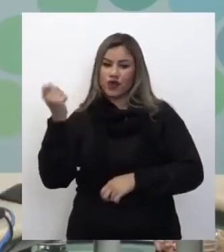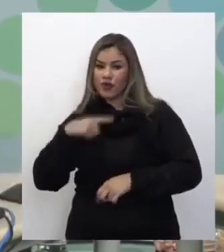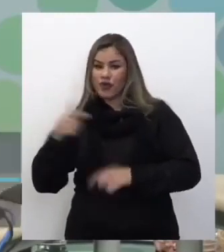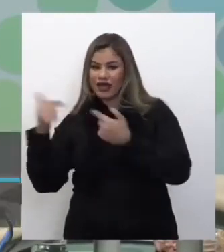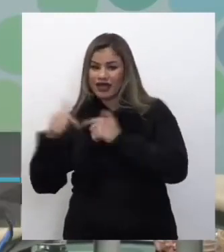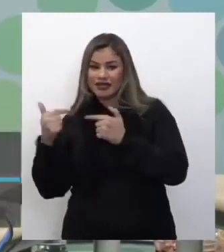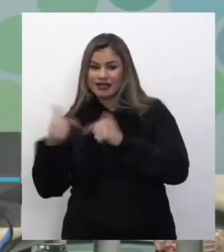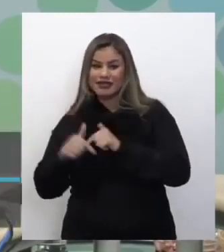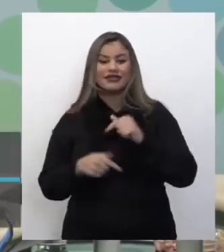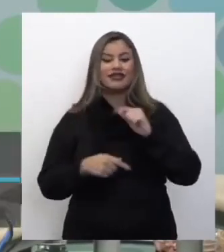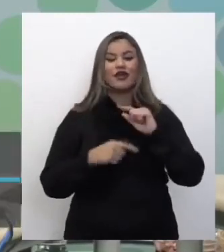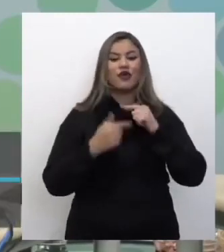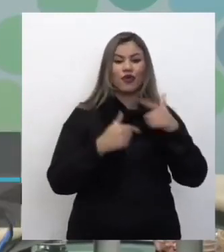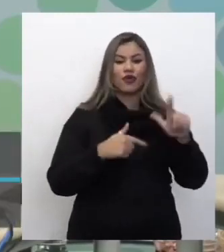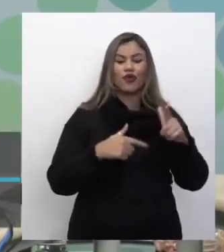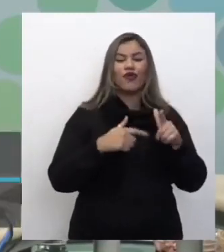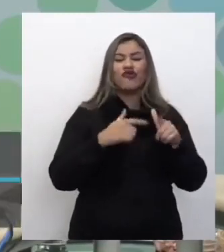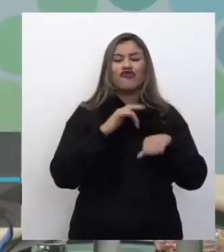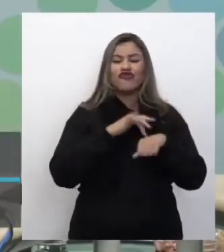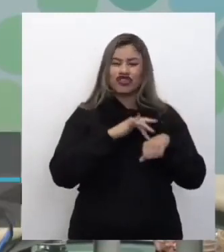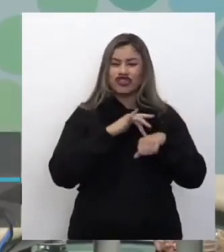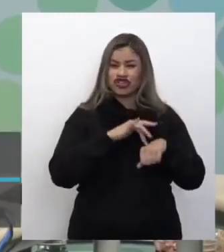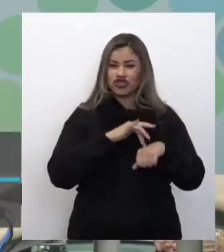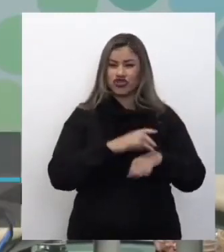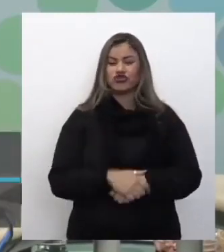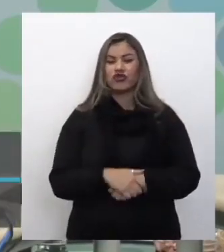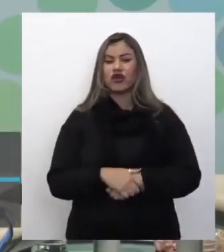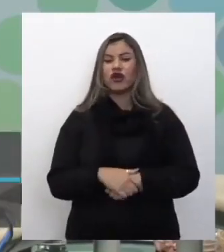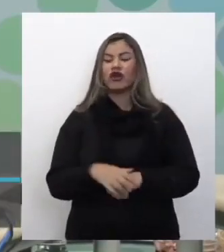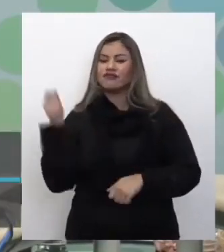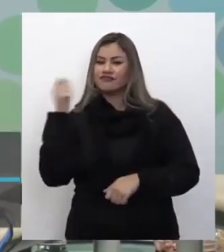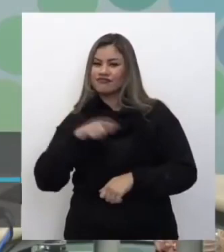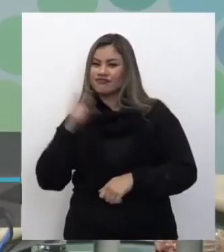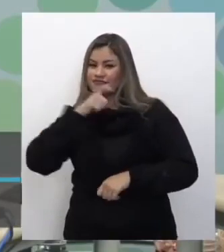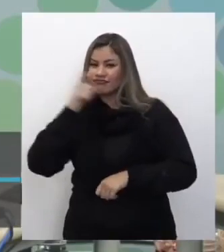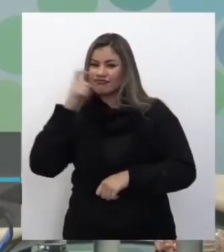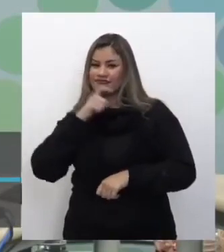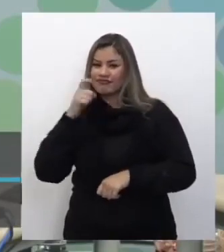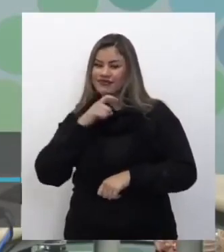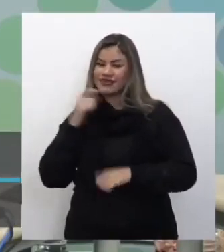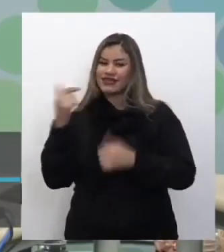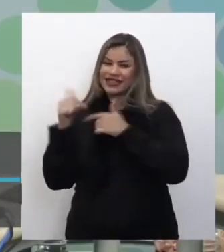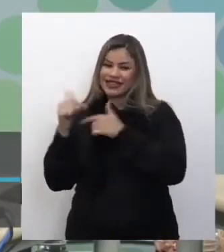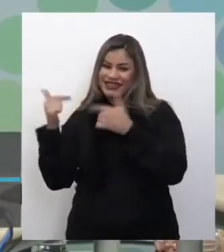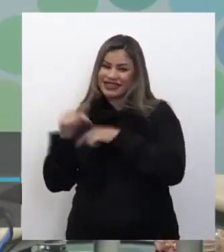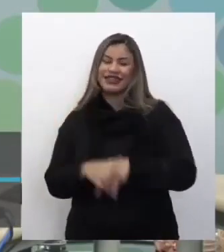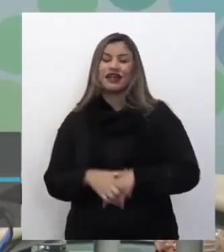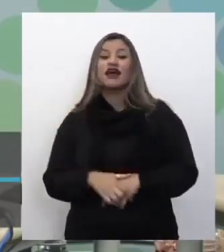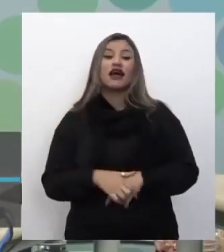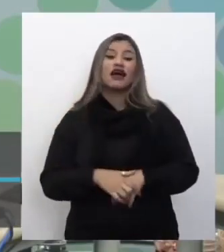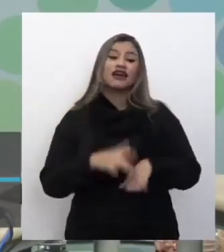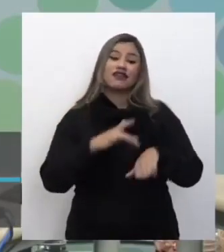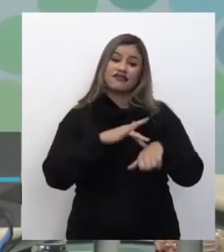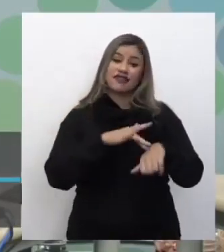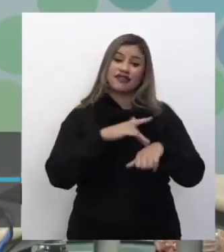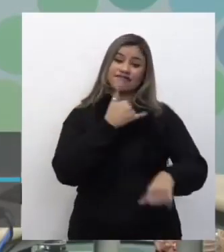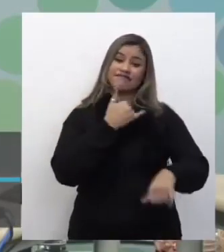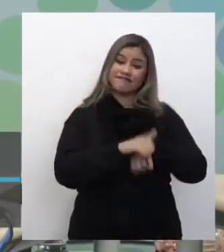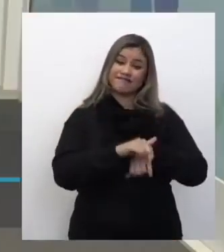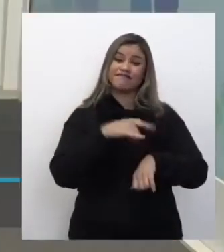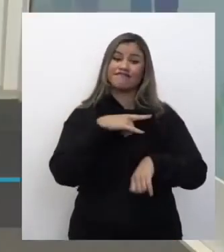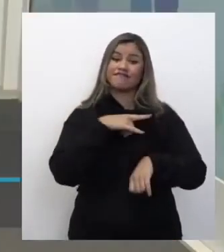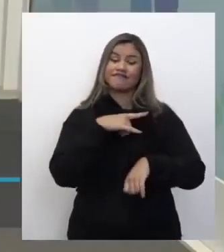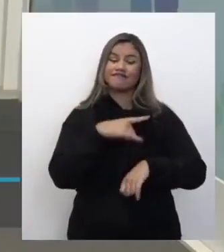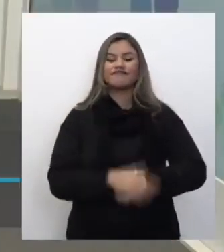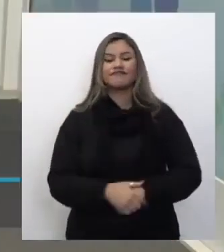farsa é o fingimento. E o Luther, a comédia é uma mentira para divertir alguém e a farsa é para enganar alguém. Muito bom.